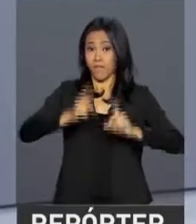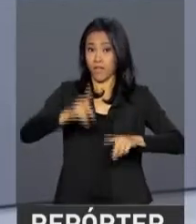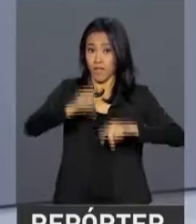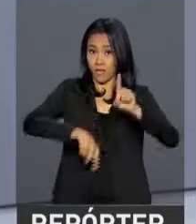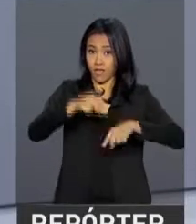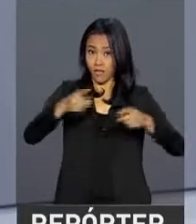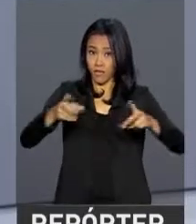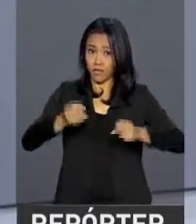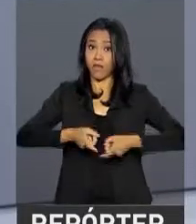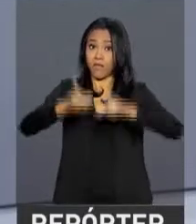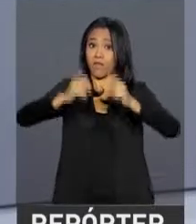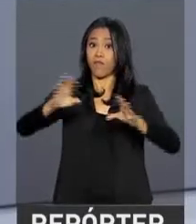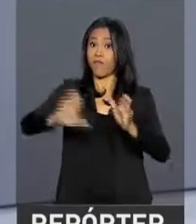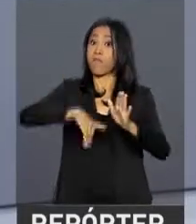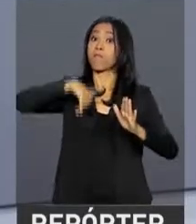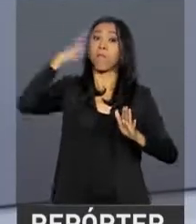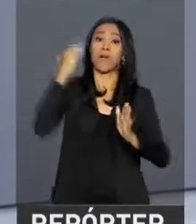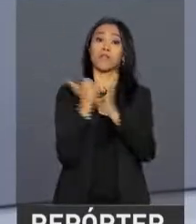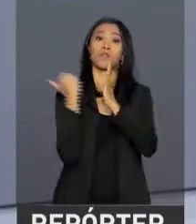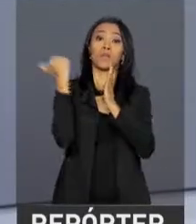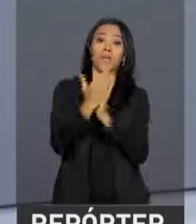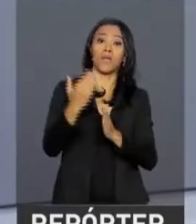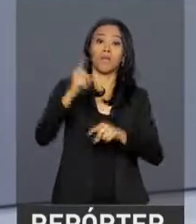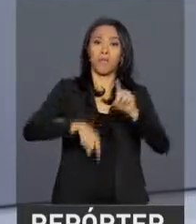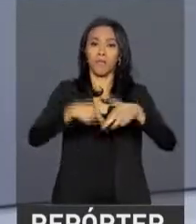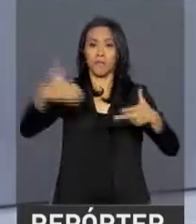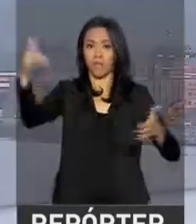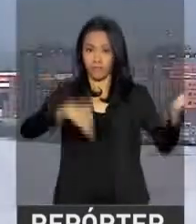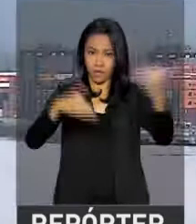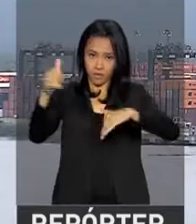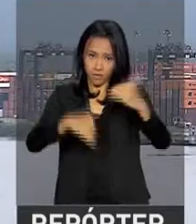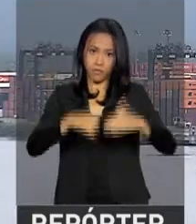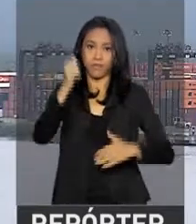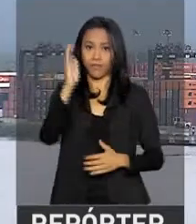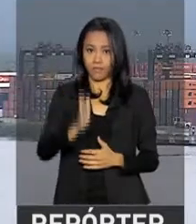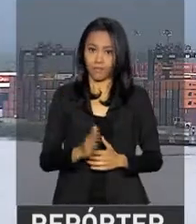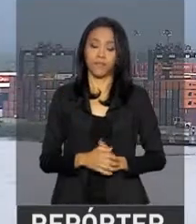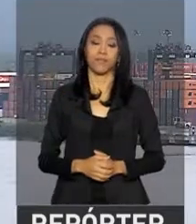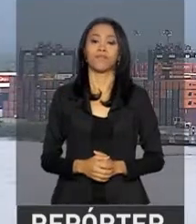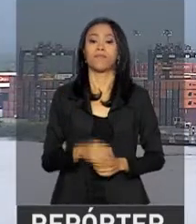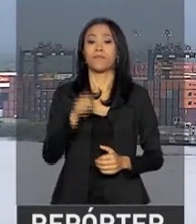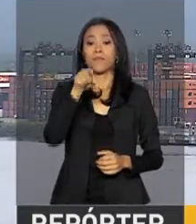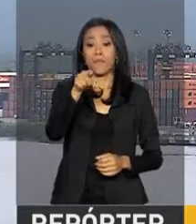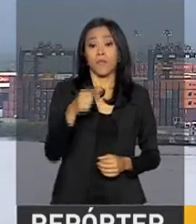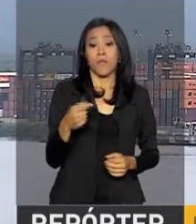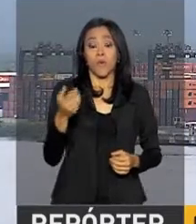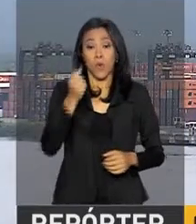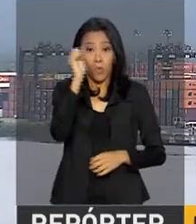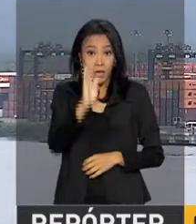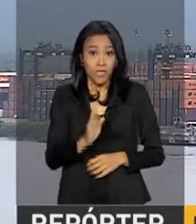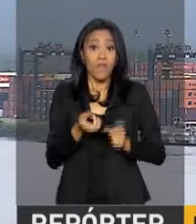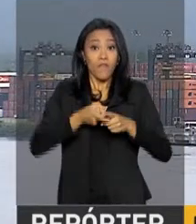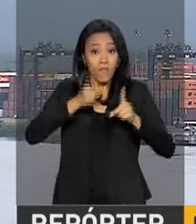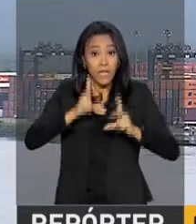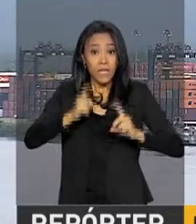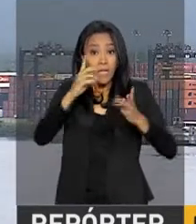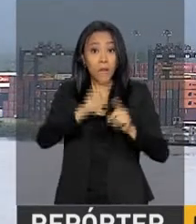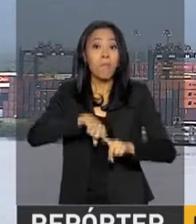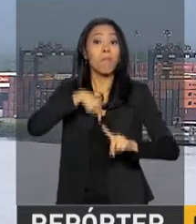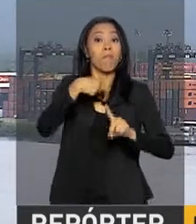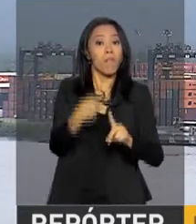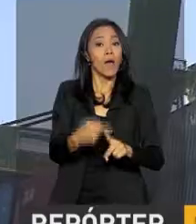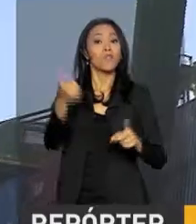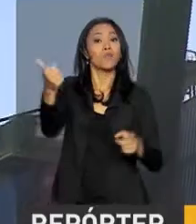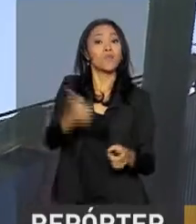resultado para os meses de janeiro desde 2006 o brasil vendeu mais do que comprou no mês de janeiro